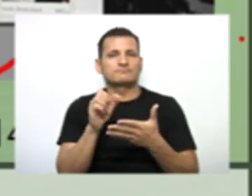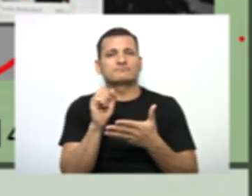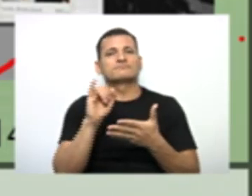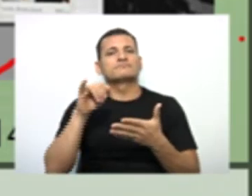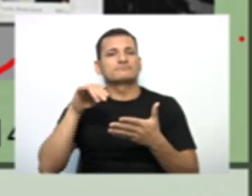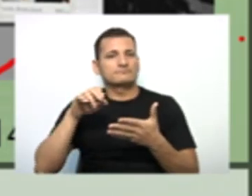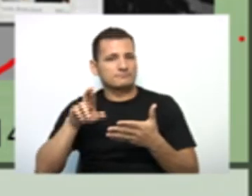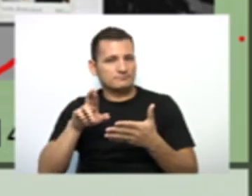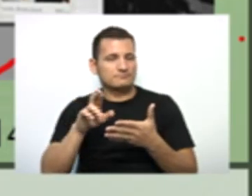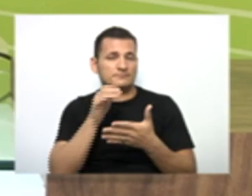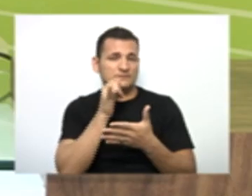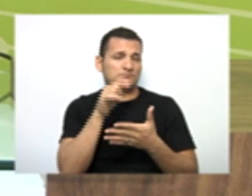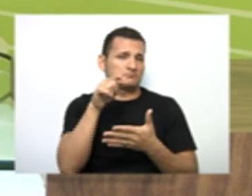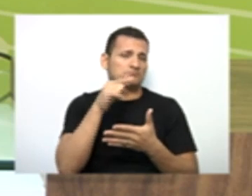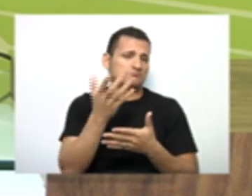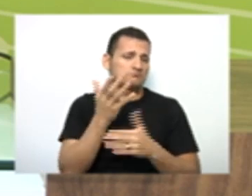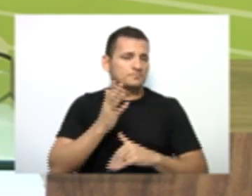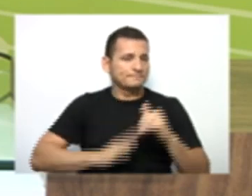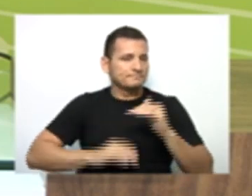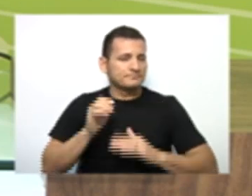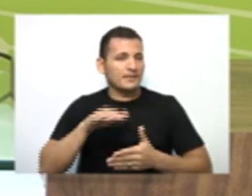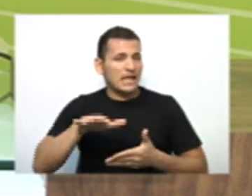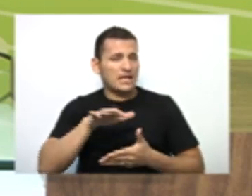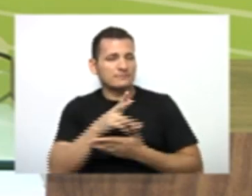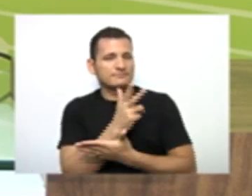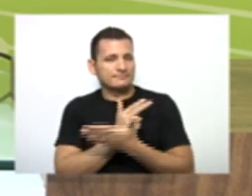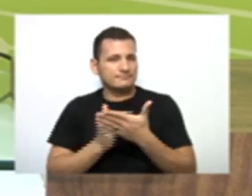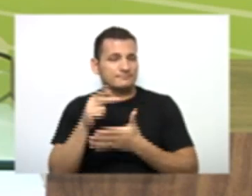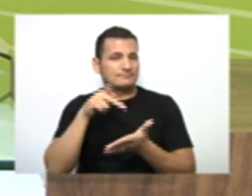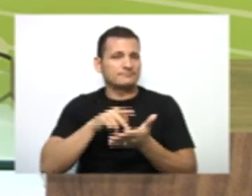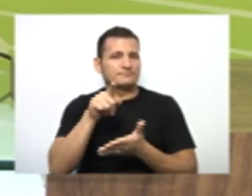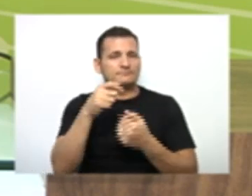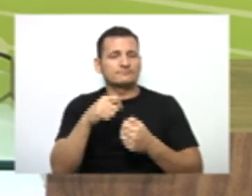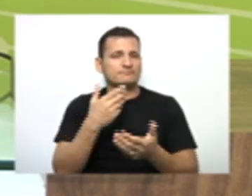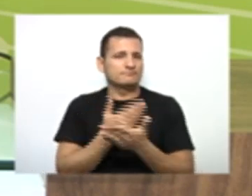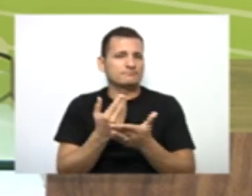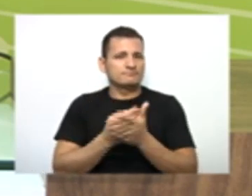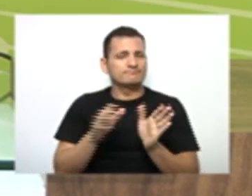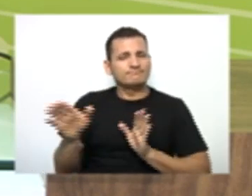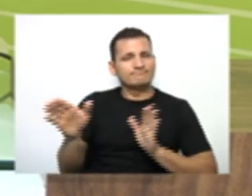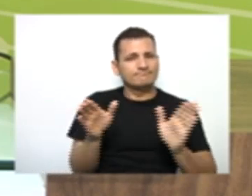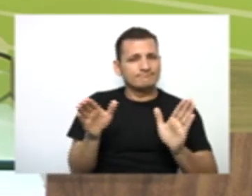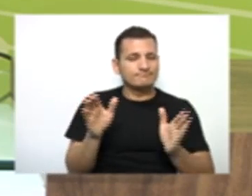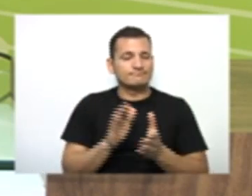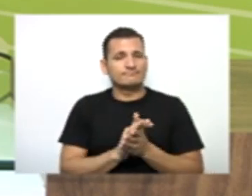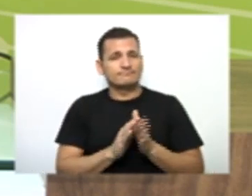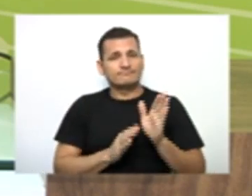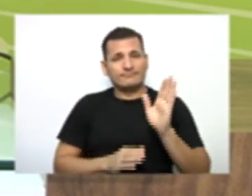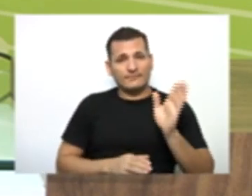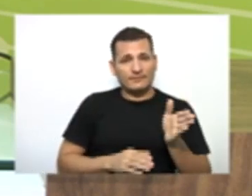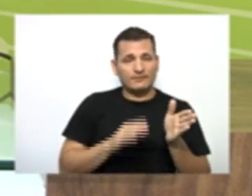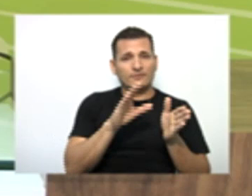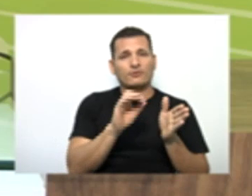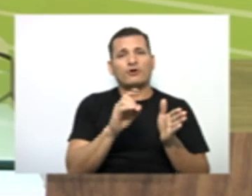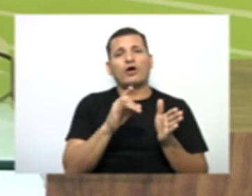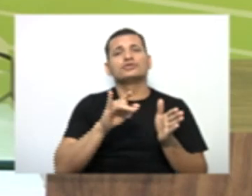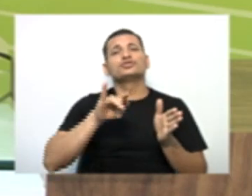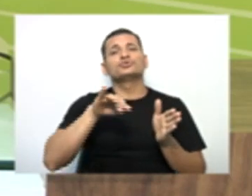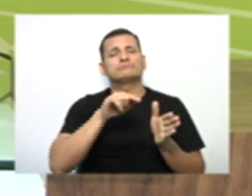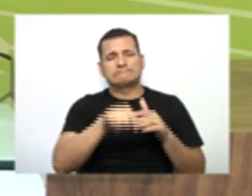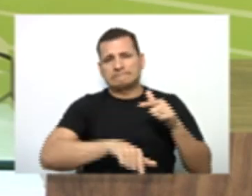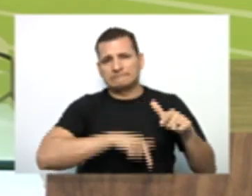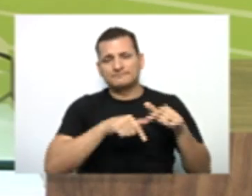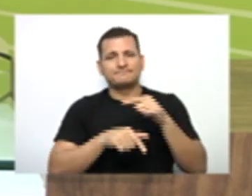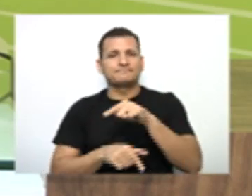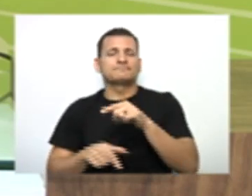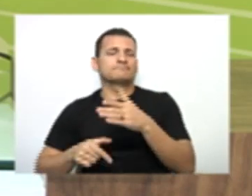você for se especializar na área de design de verdade mesmo, você tem que estudar dois lados. É o lado do código, que também dá trabalho, e é